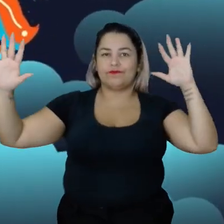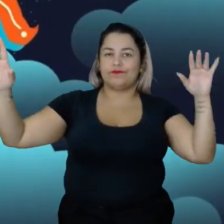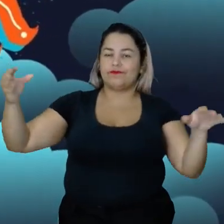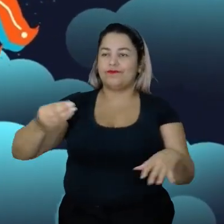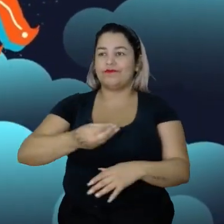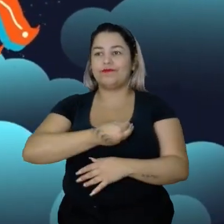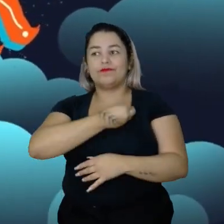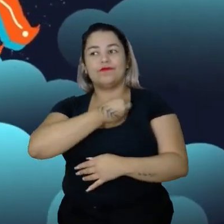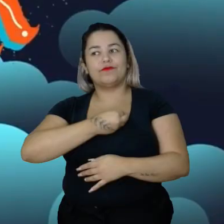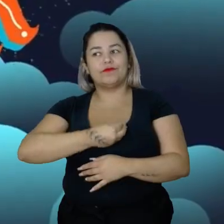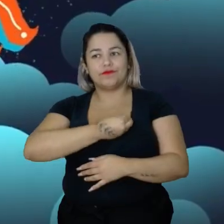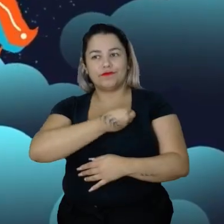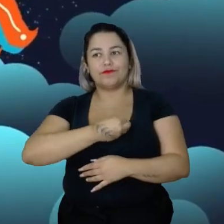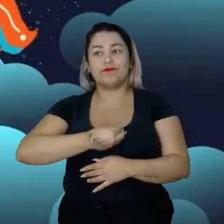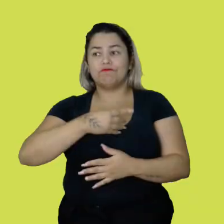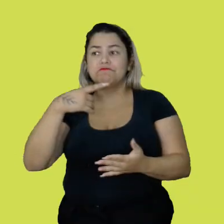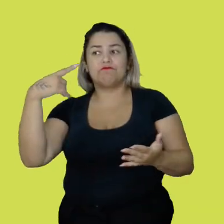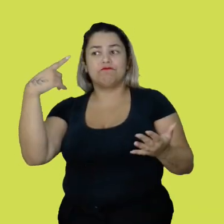viver.